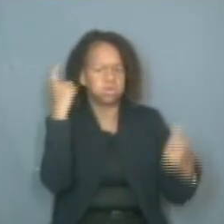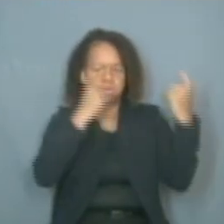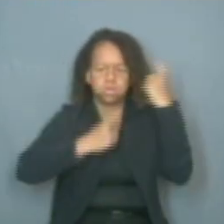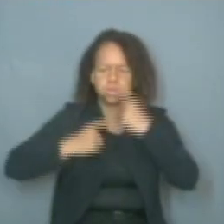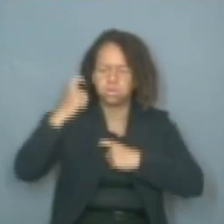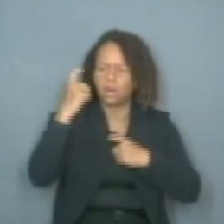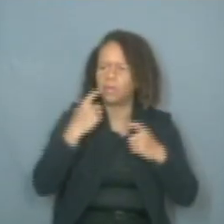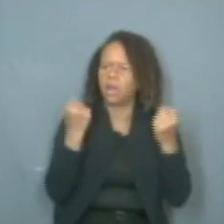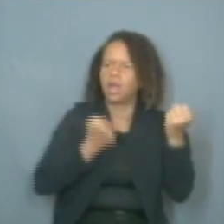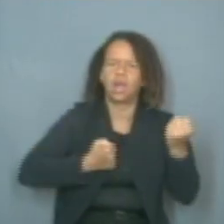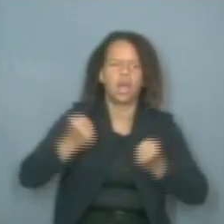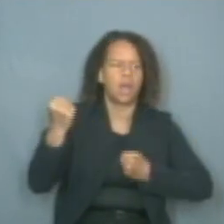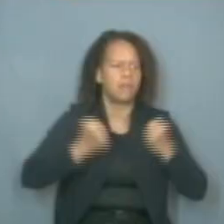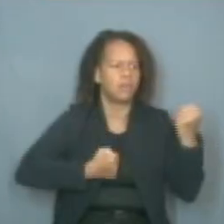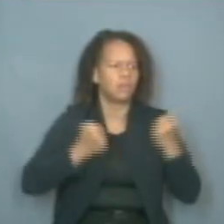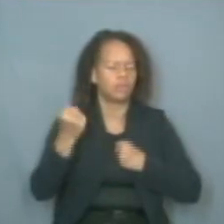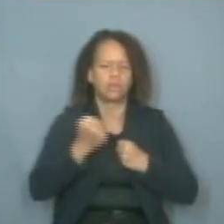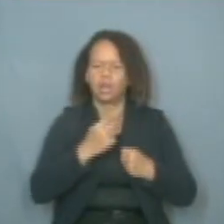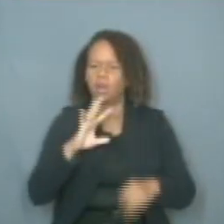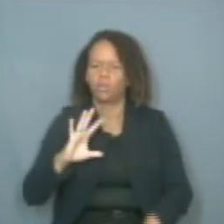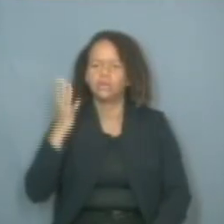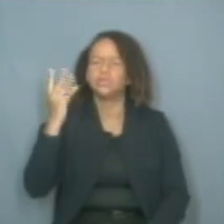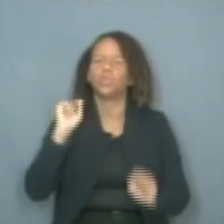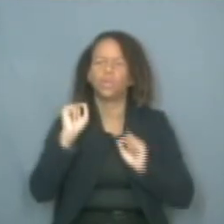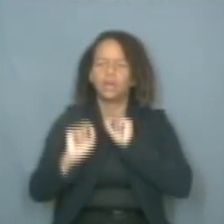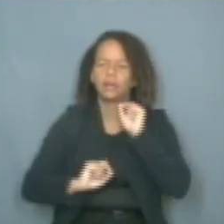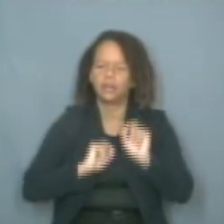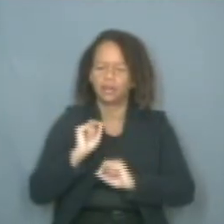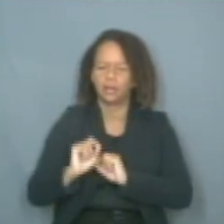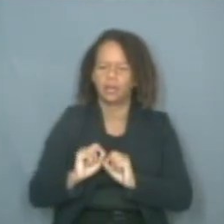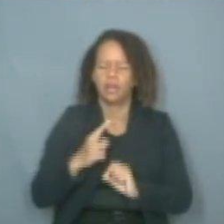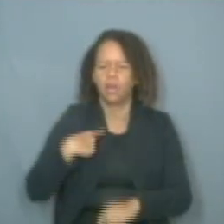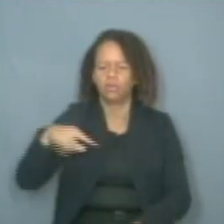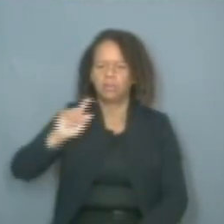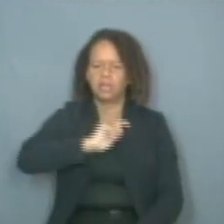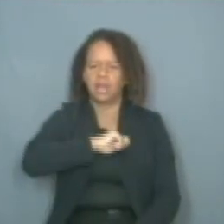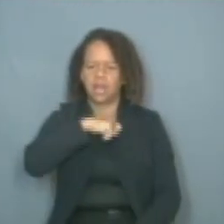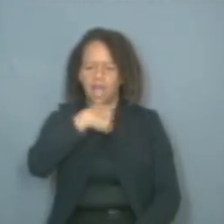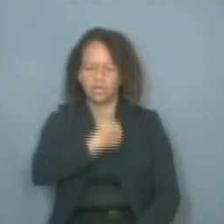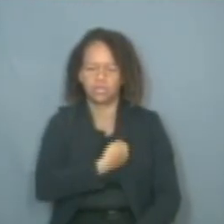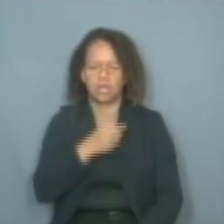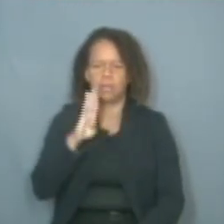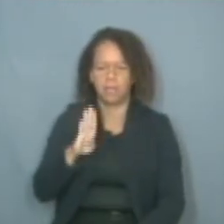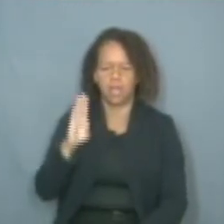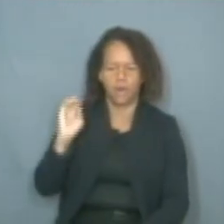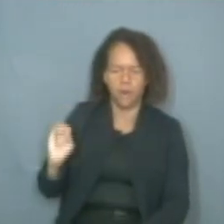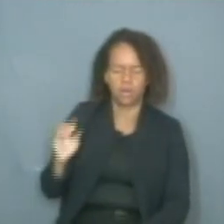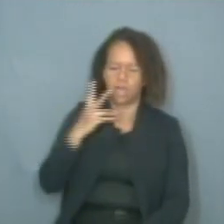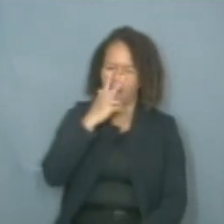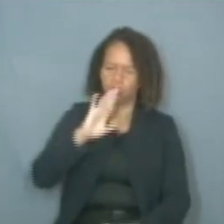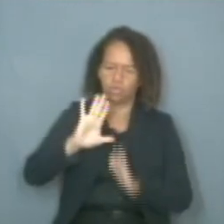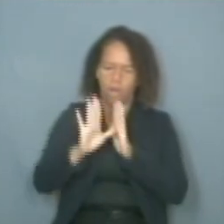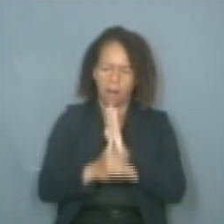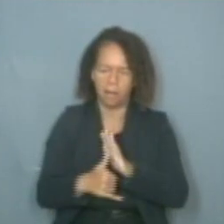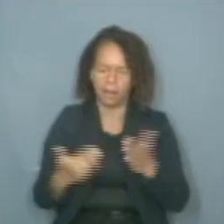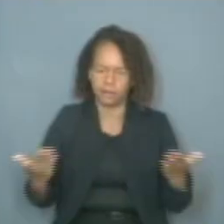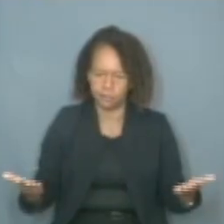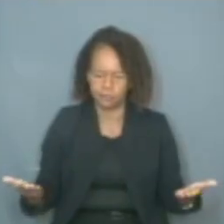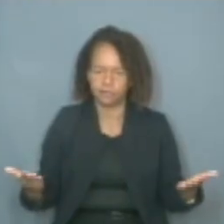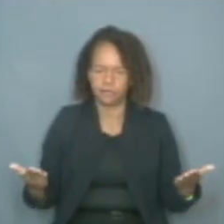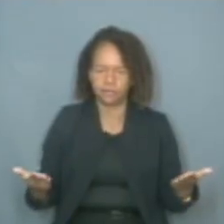atrás do carro, sem saber o que aconteceu. Muitos vão para a delegacia fazer um BO porque acham que o carro foi